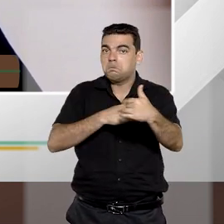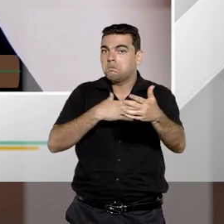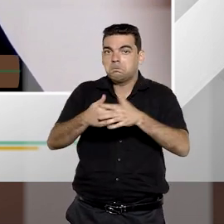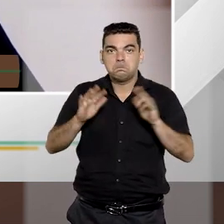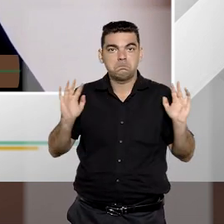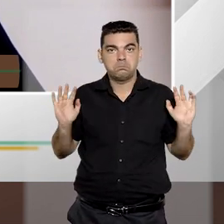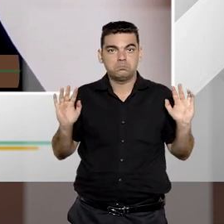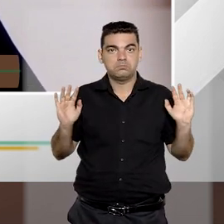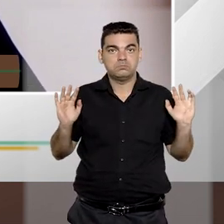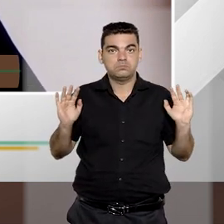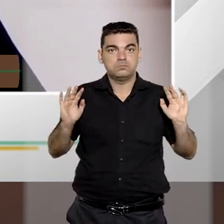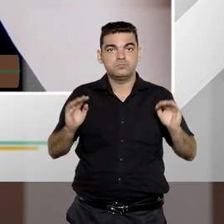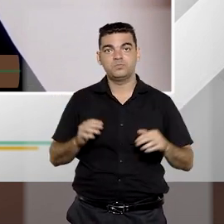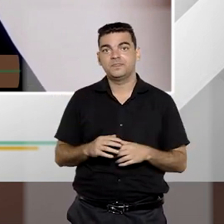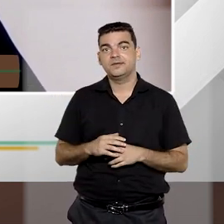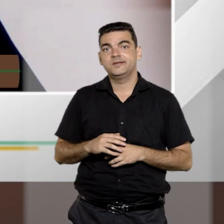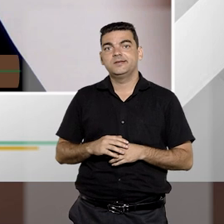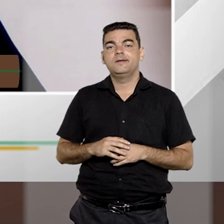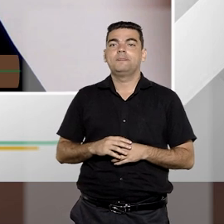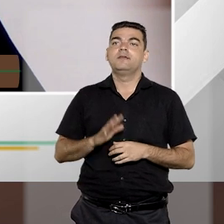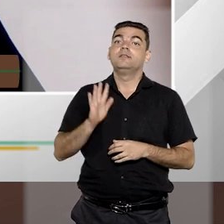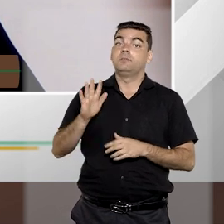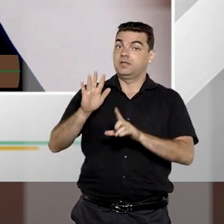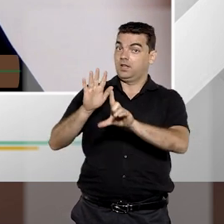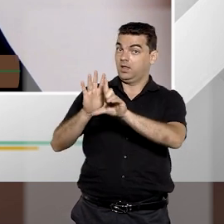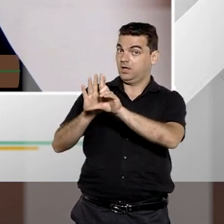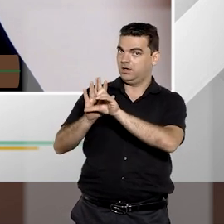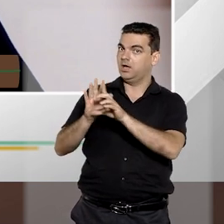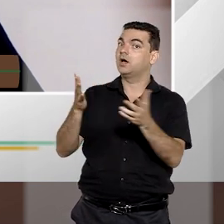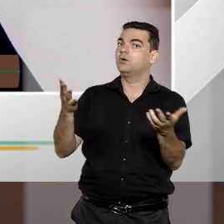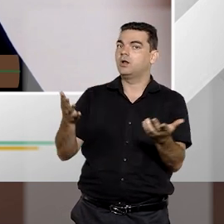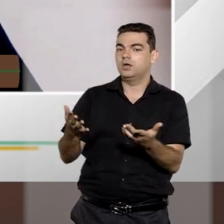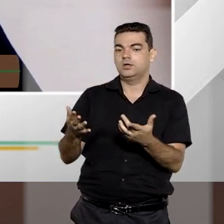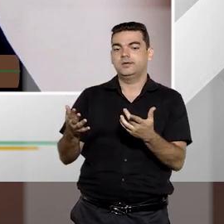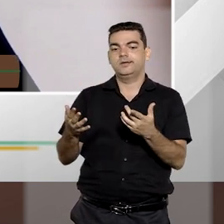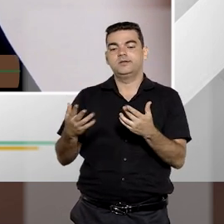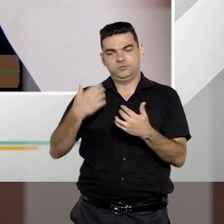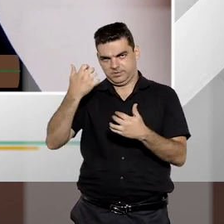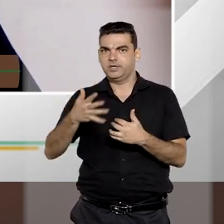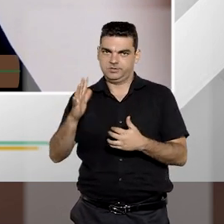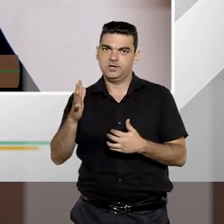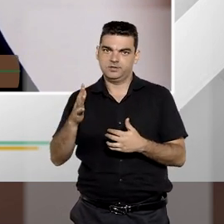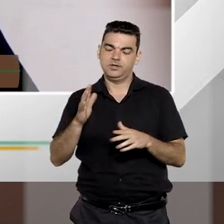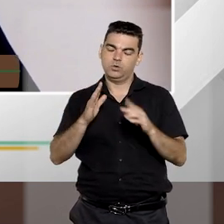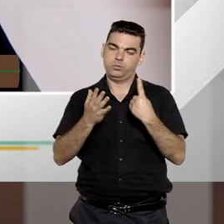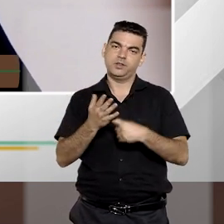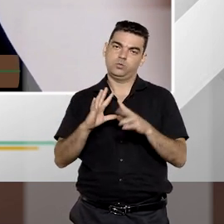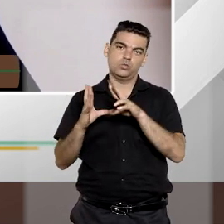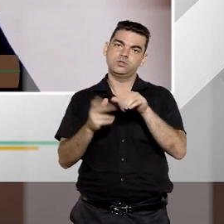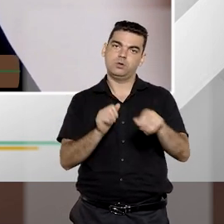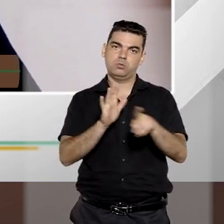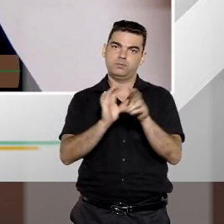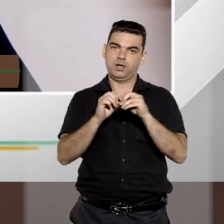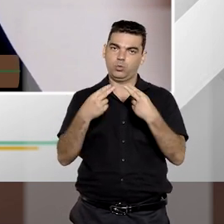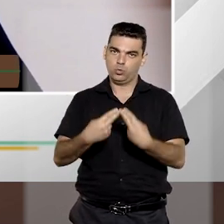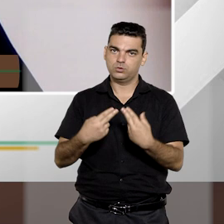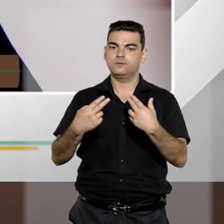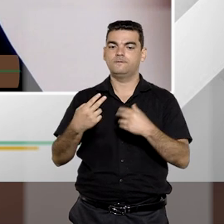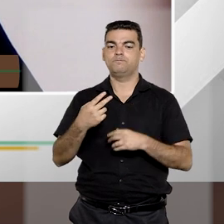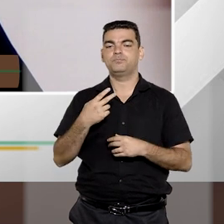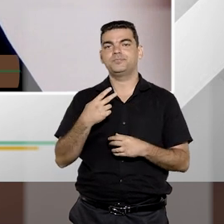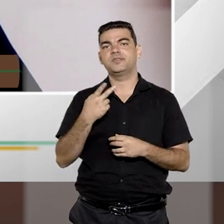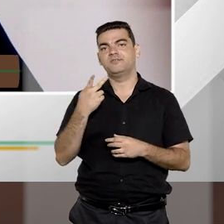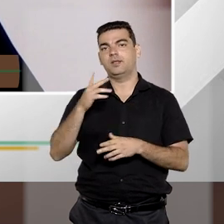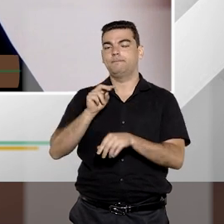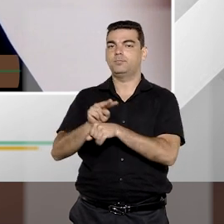qualquer natureza, né? Com relação à legislação, nós temos aí, como a gente acabou de falar, da Convenção da ONU, que já tratava